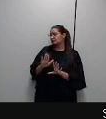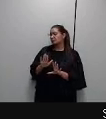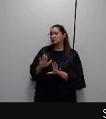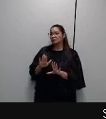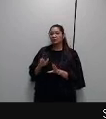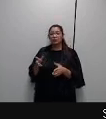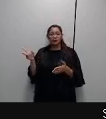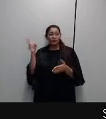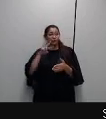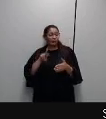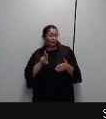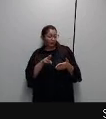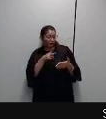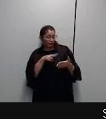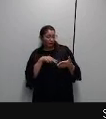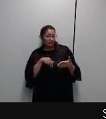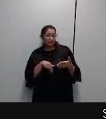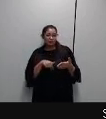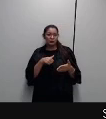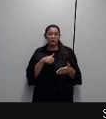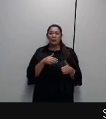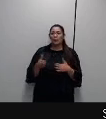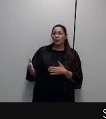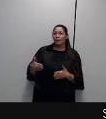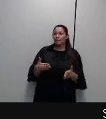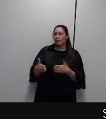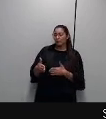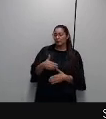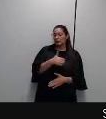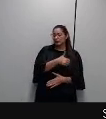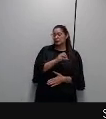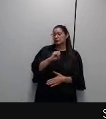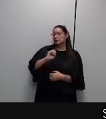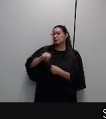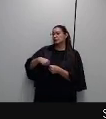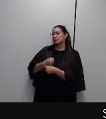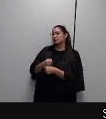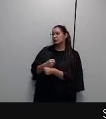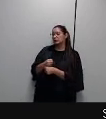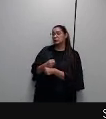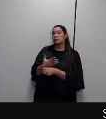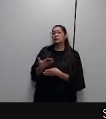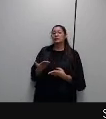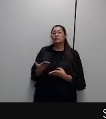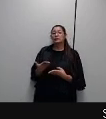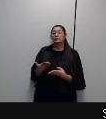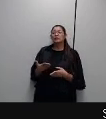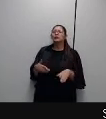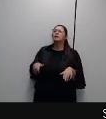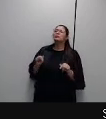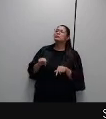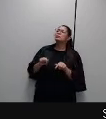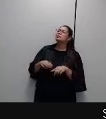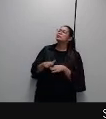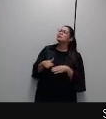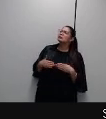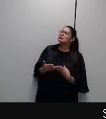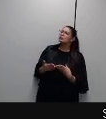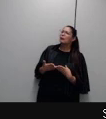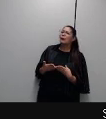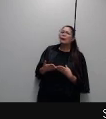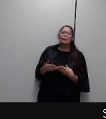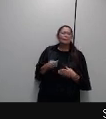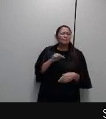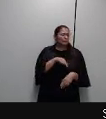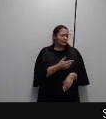para mim aí sim ficamos Vencido o ministro Napoleão e então então o que poderia